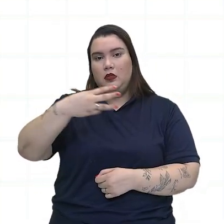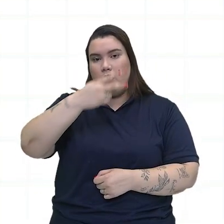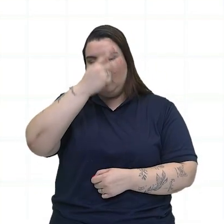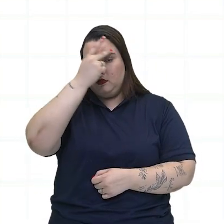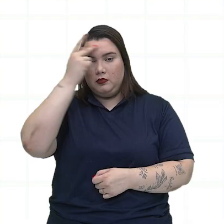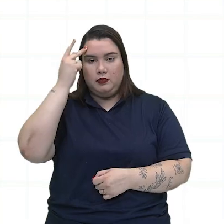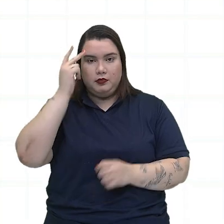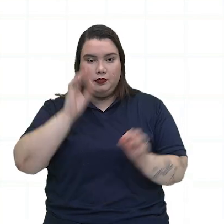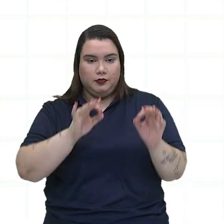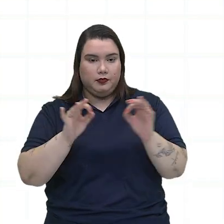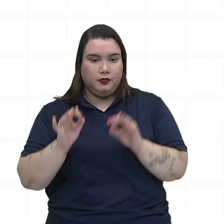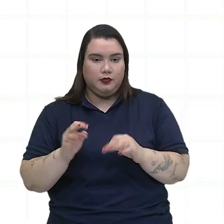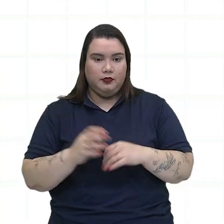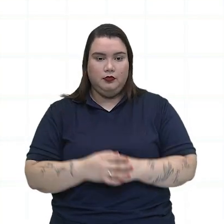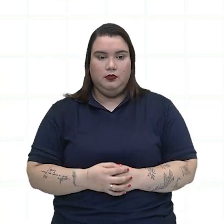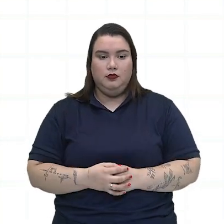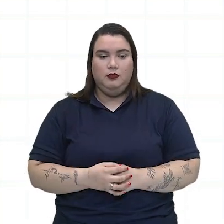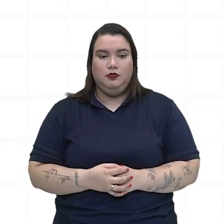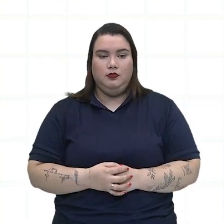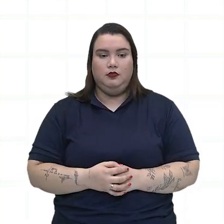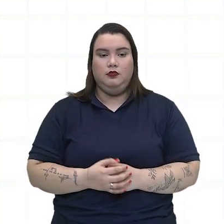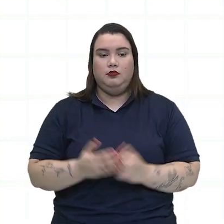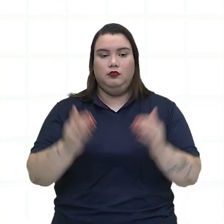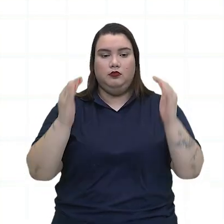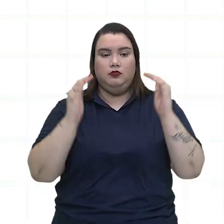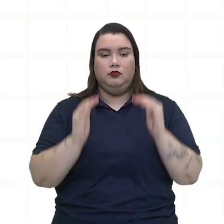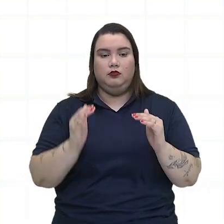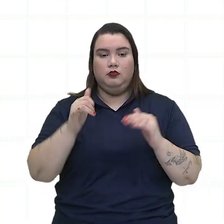bora colocar aqui outro sujeito. Olha, you.